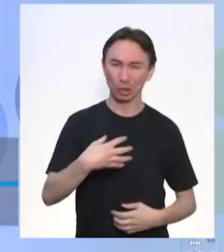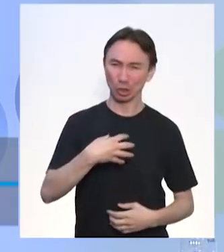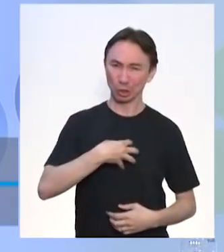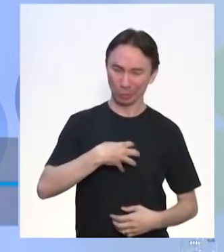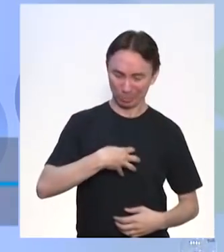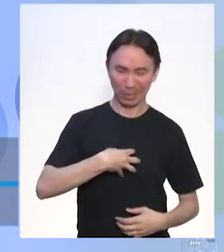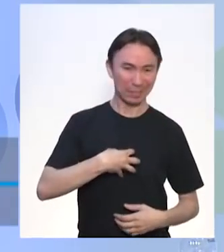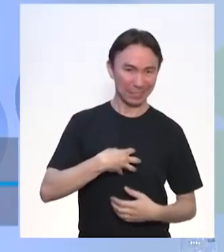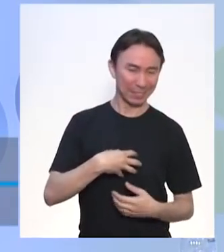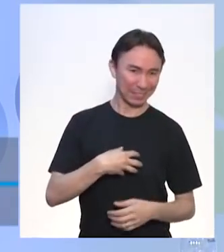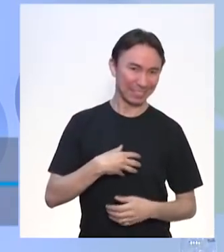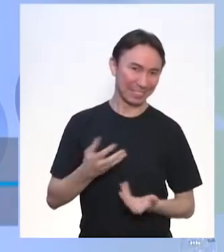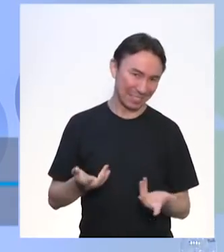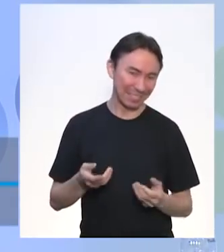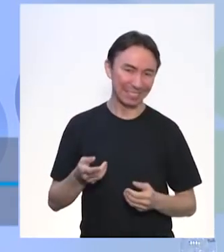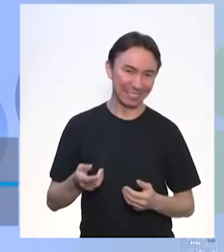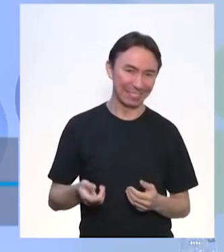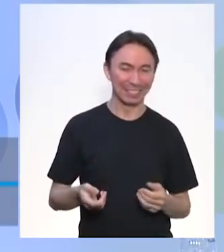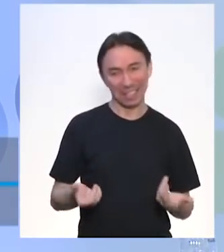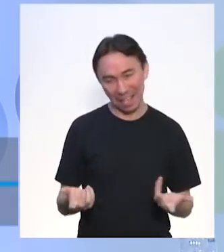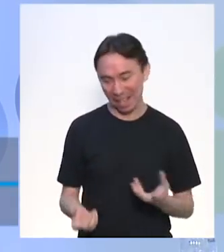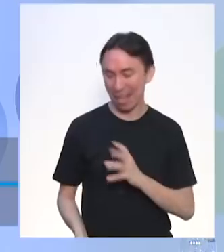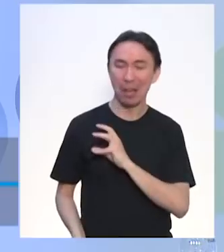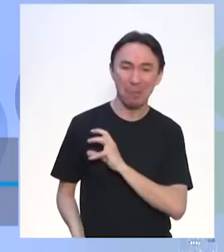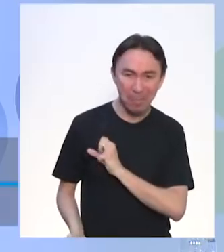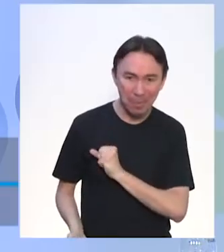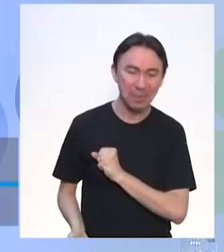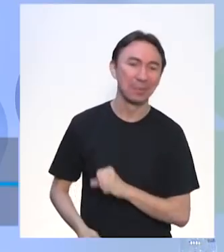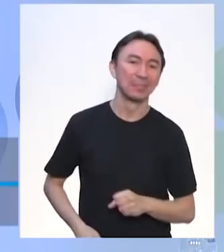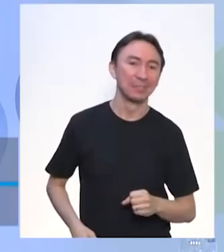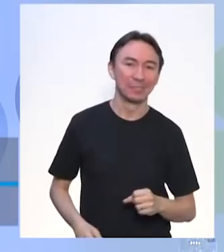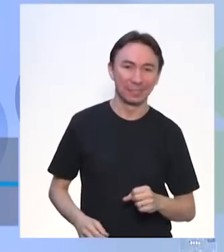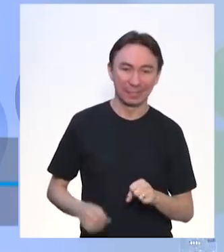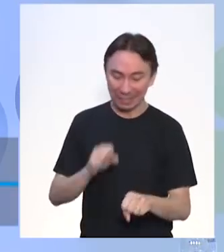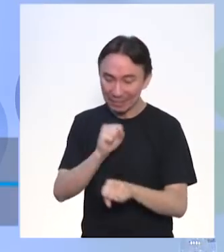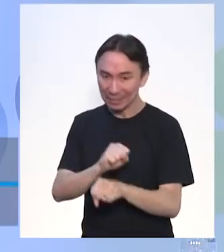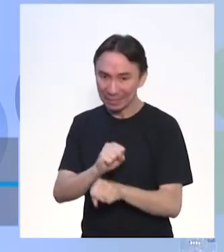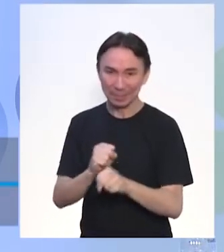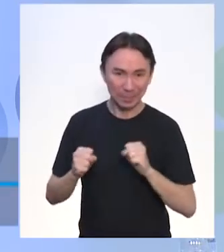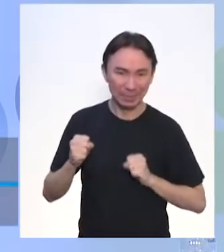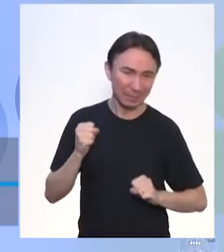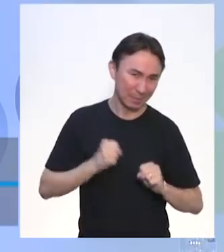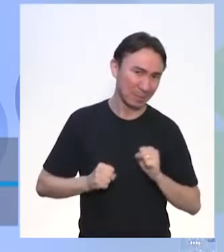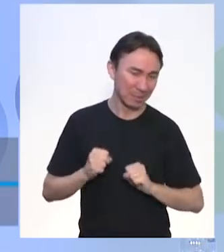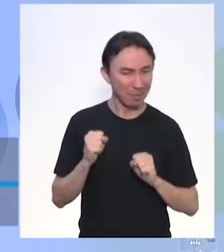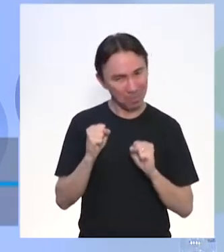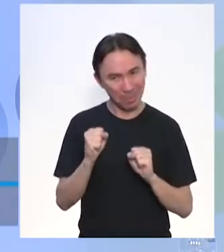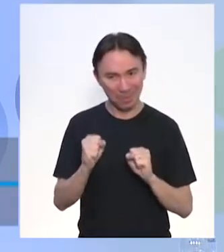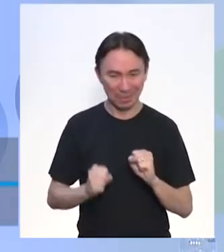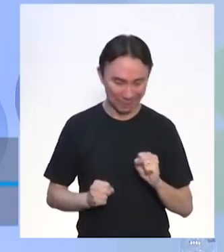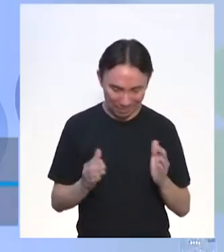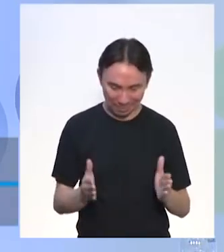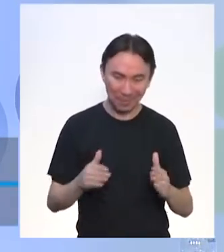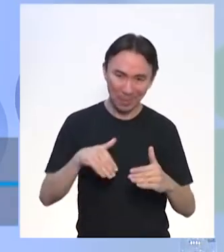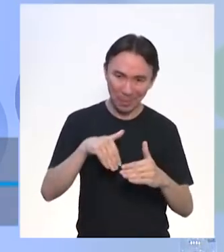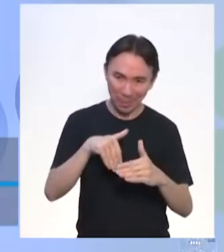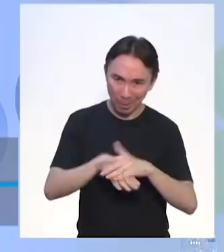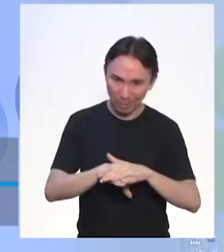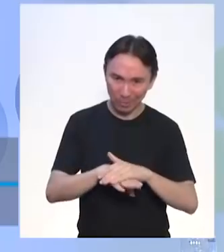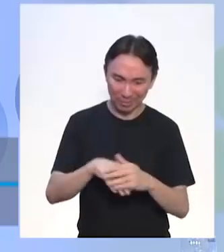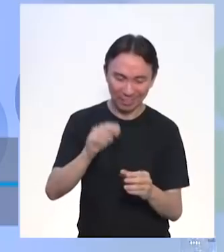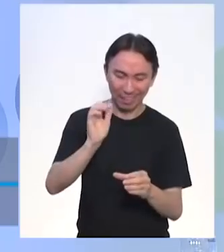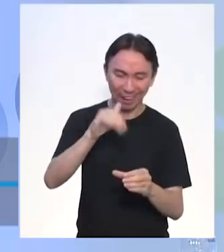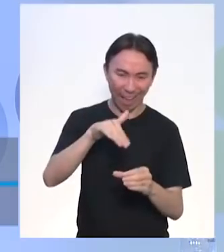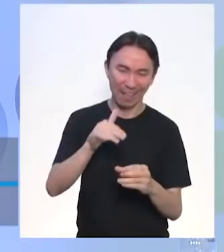absolutamente fundamentais. Certamente o amor e a esperança poderiam estar guardadas nessa caixinha. Mas eu